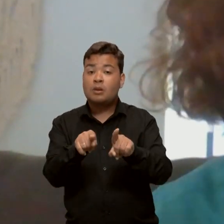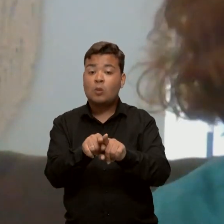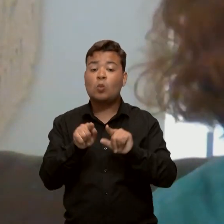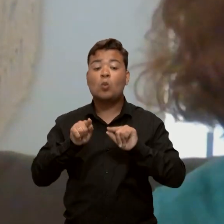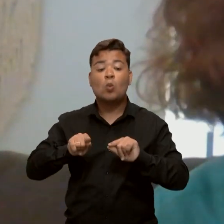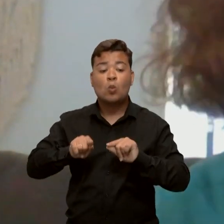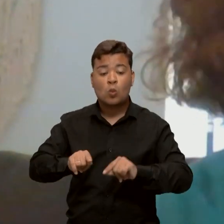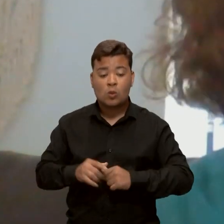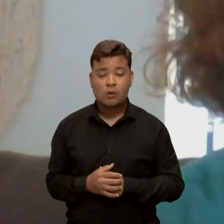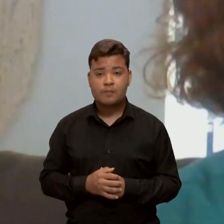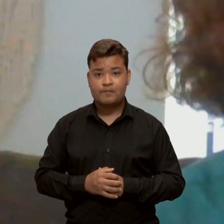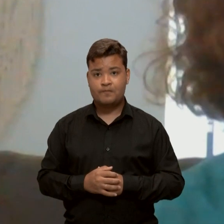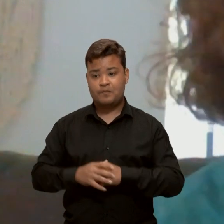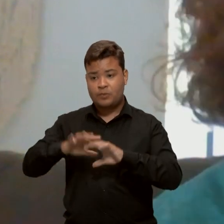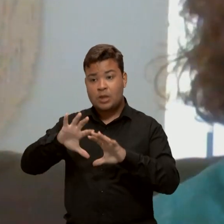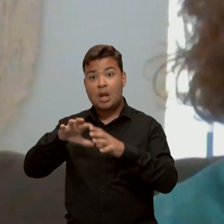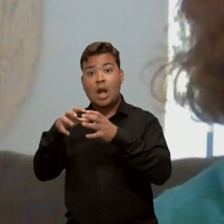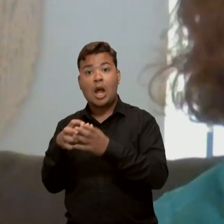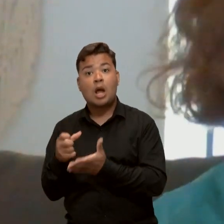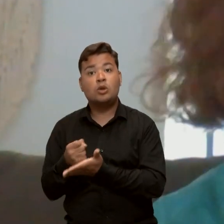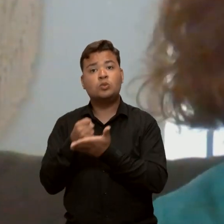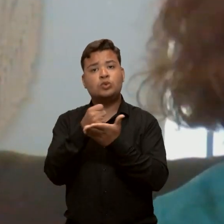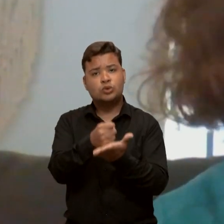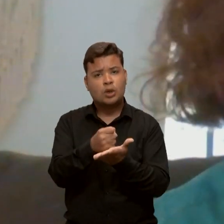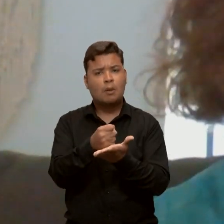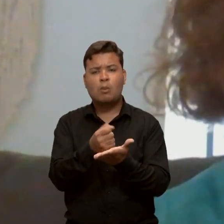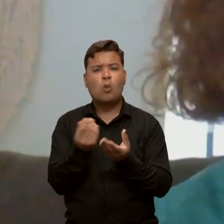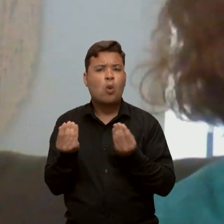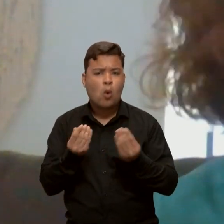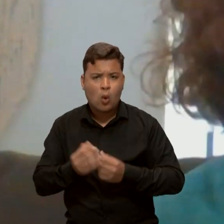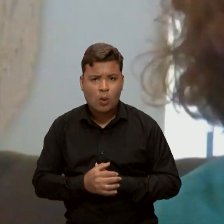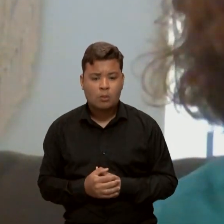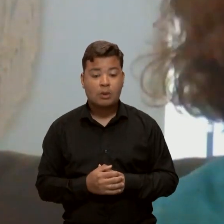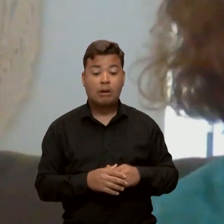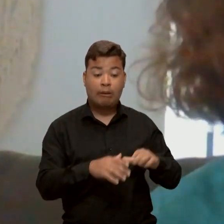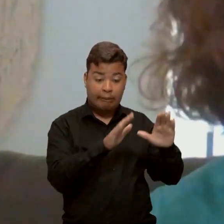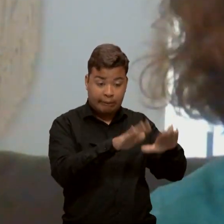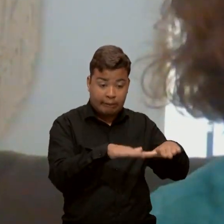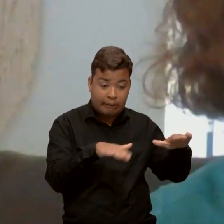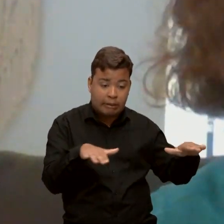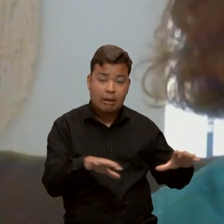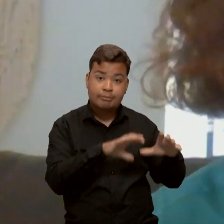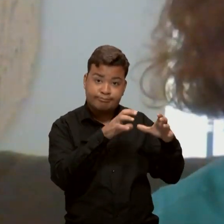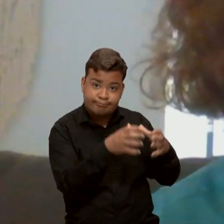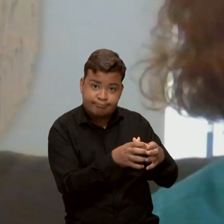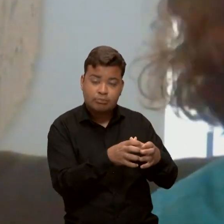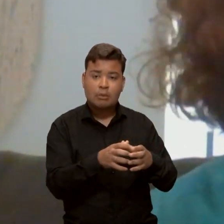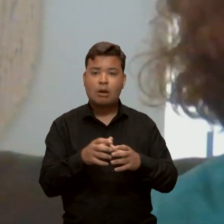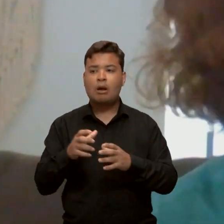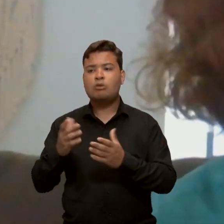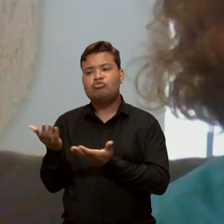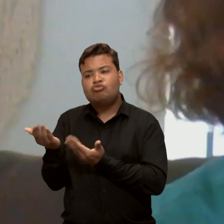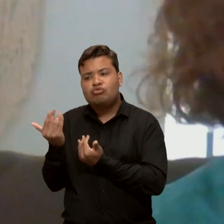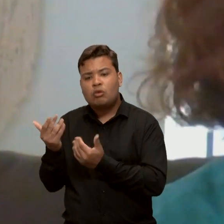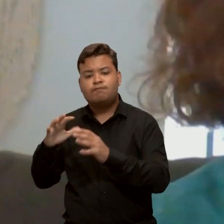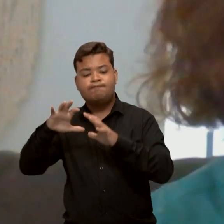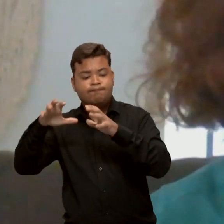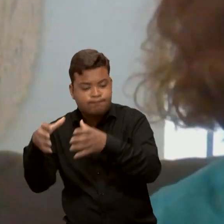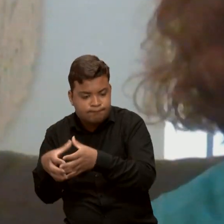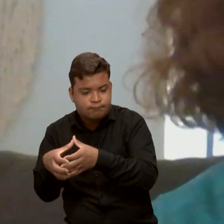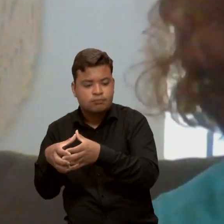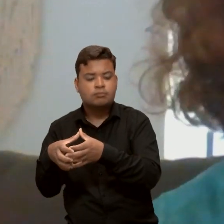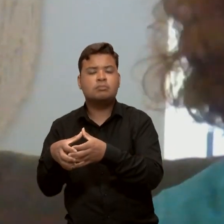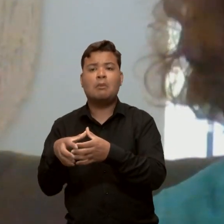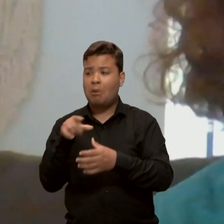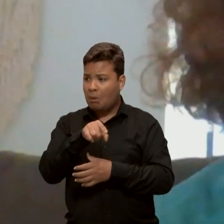rede de apoio que a gente pode ter entre as próprias crianças, entre os próprios adolescentes. Isso a gente